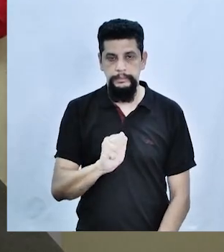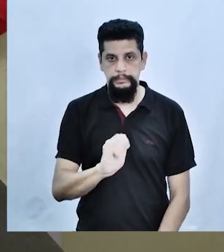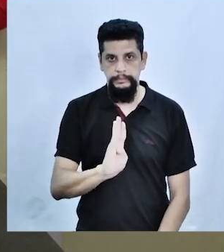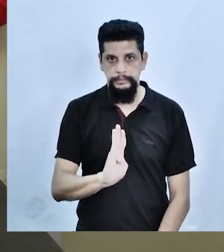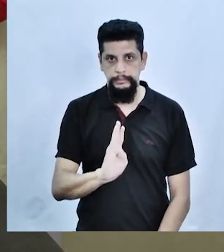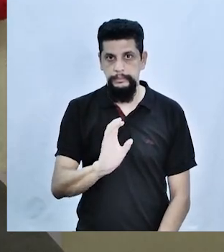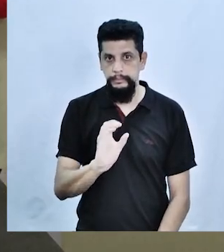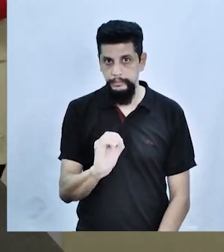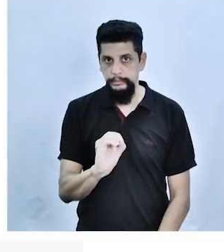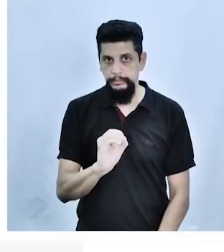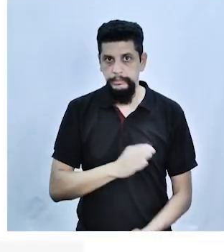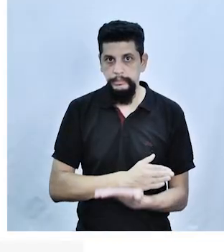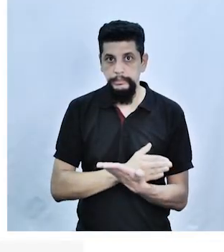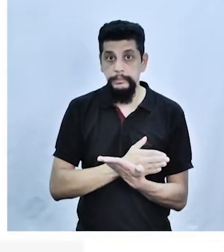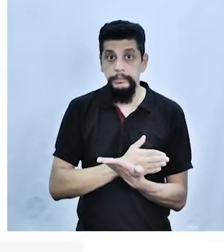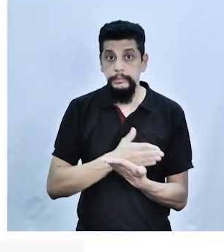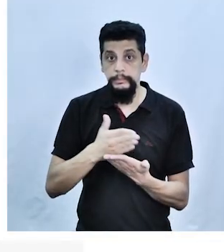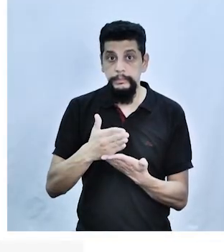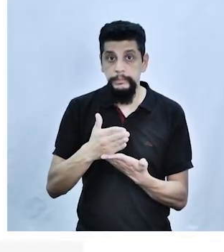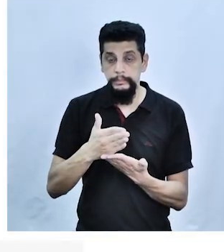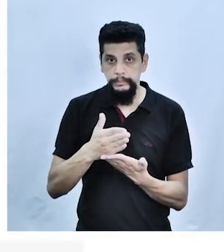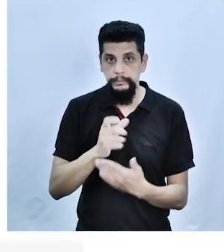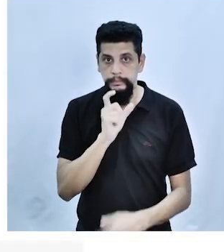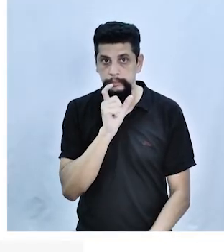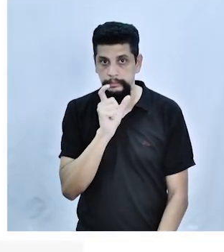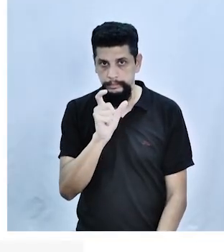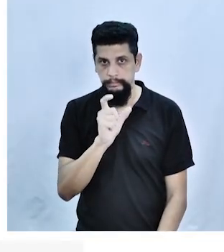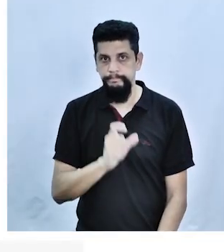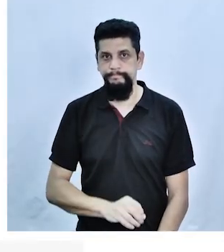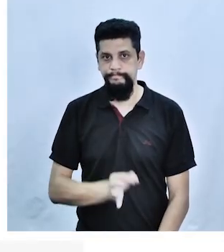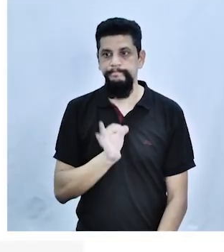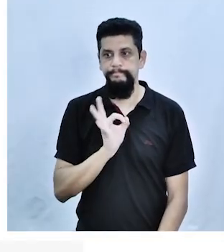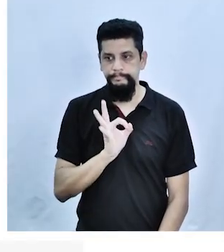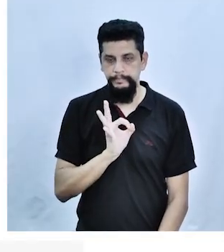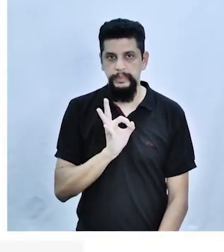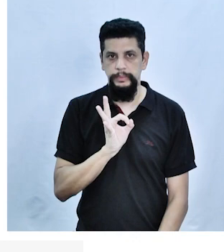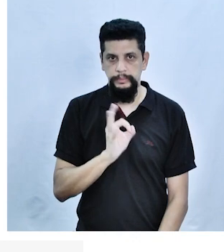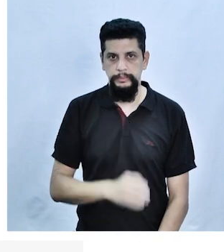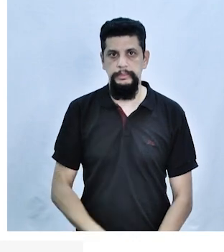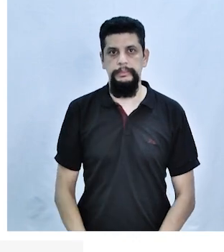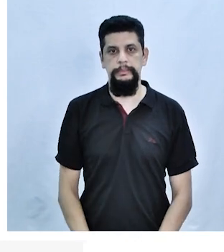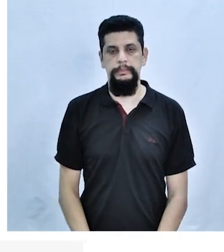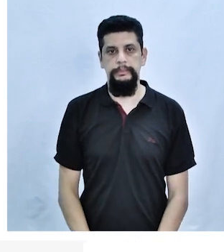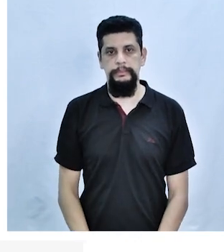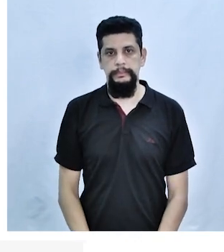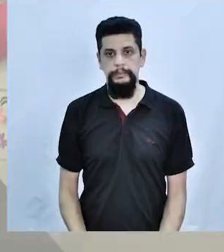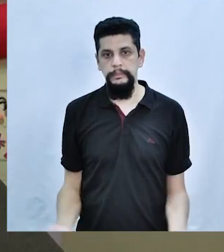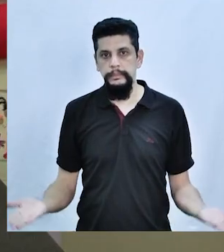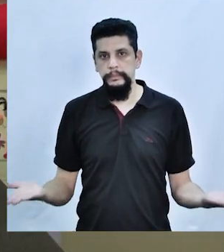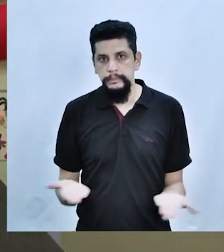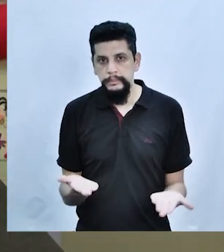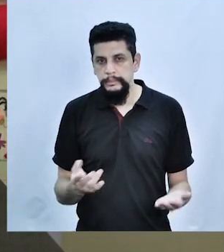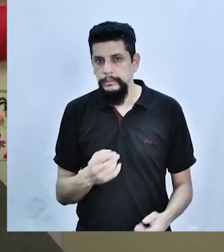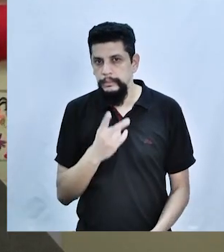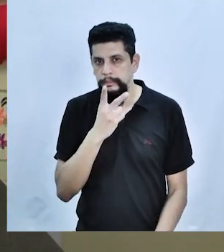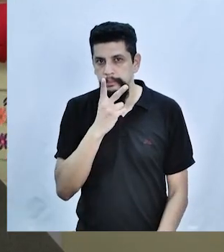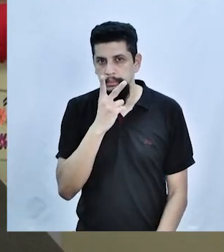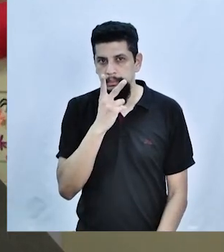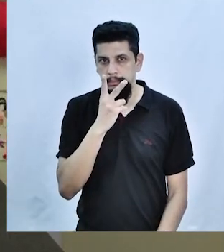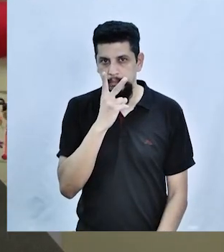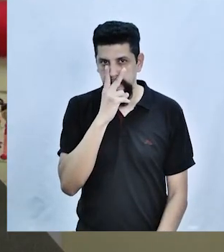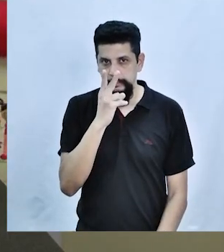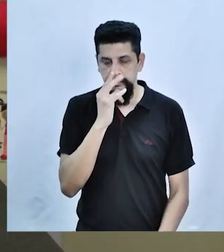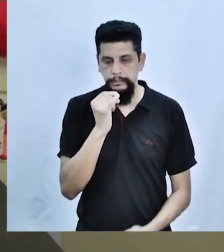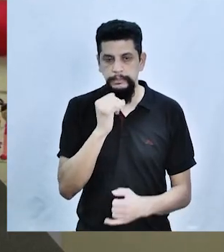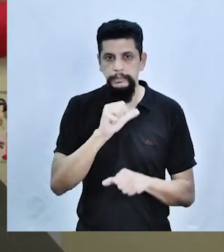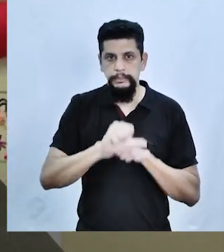R ficou onde? Olha lá, ó. Ra. Bo. Tá no início, bem né? Bem no início, bem da, no palavra. Início da palavra. E aí parece